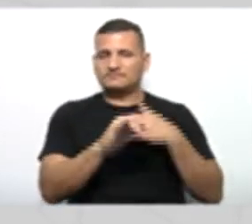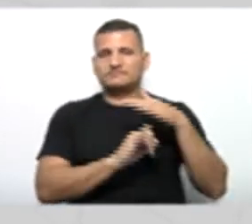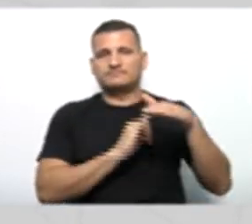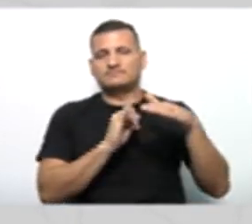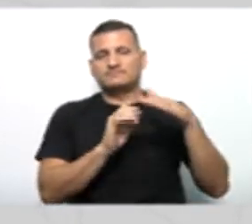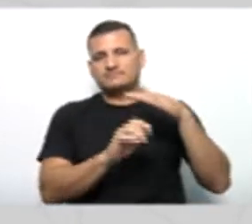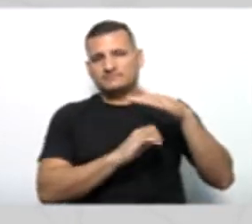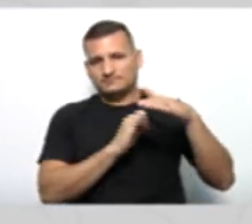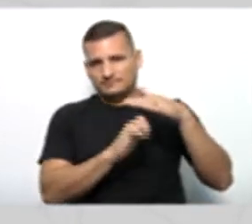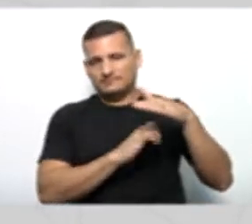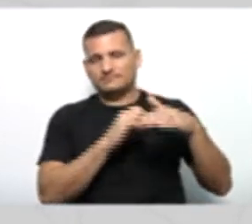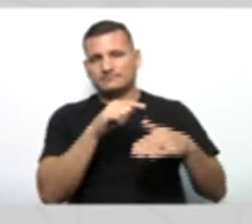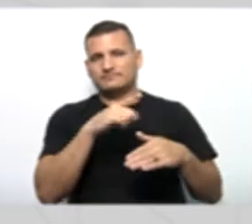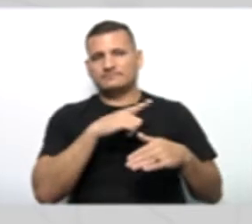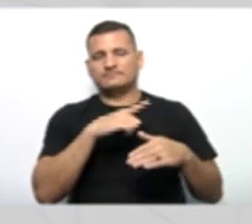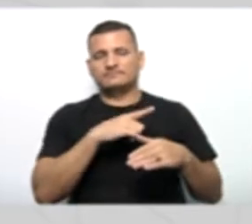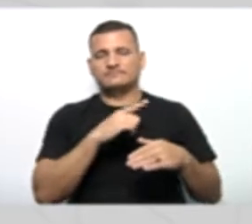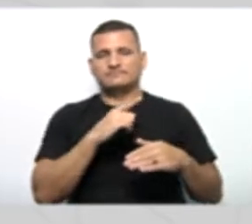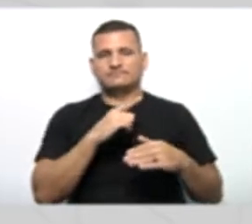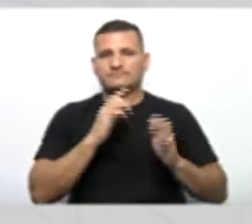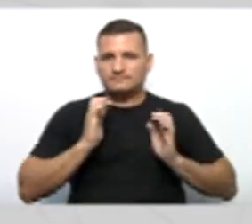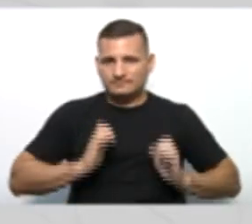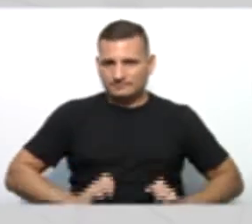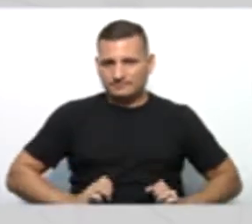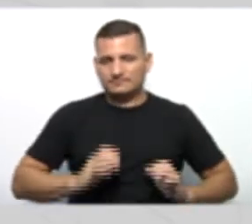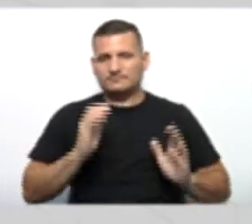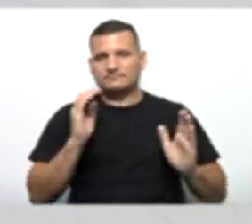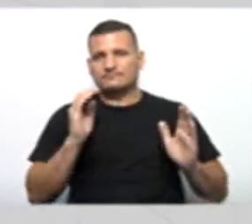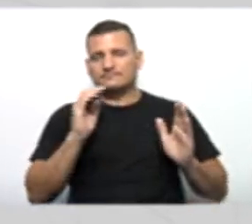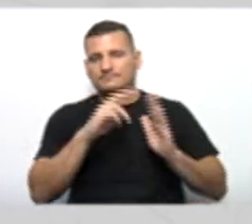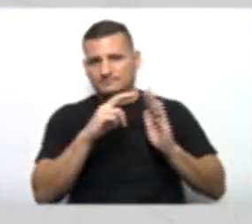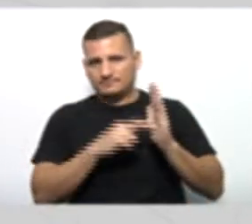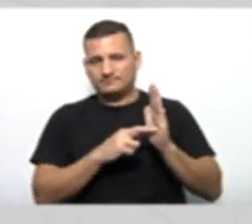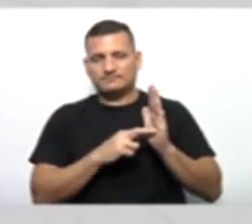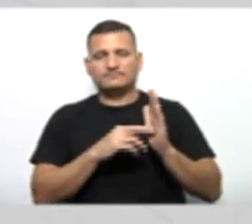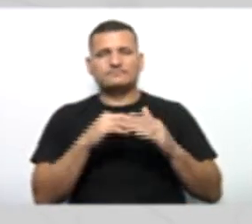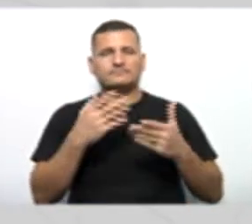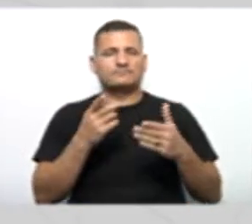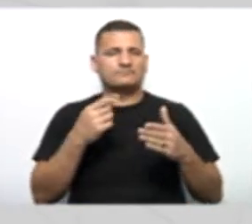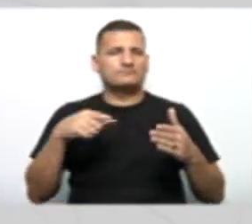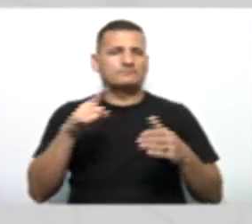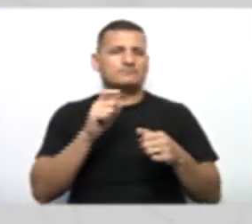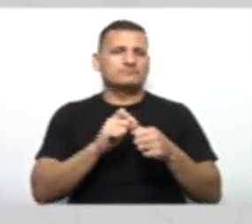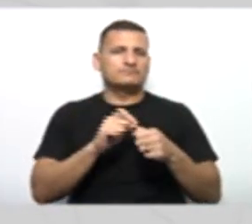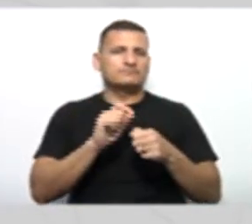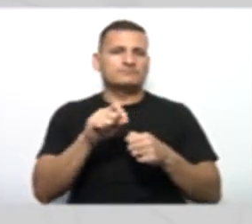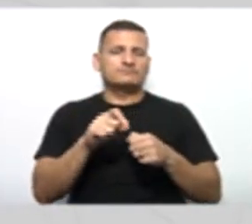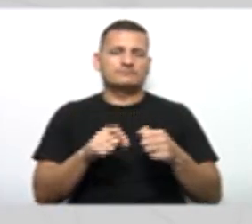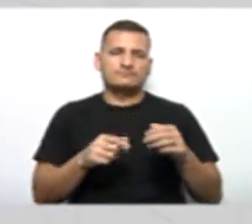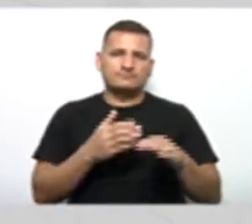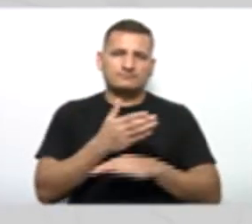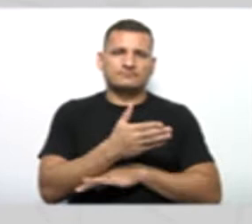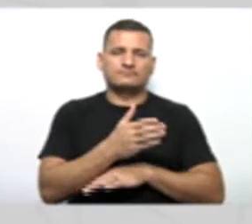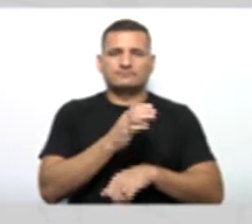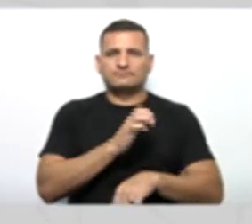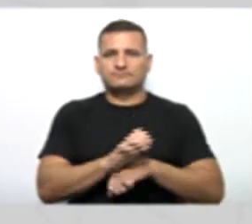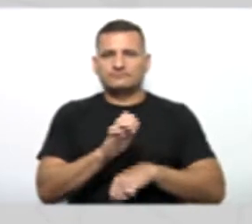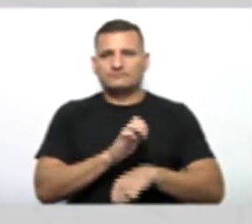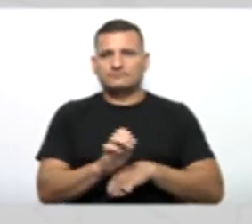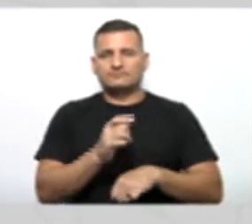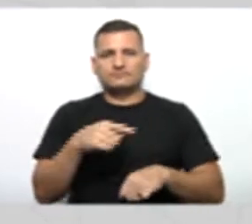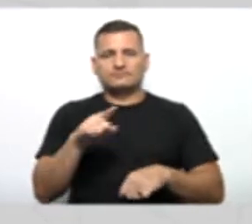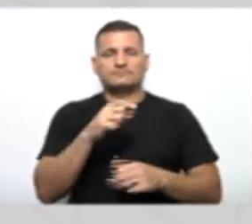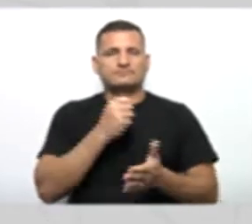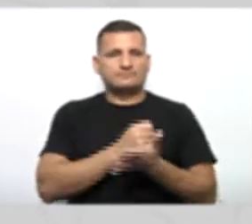dessa empresa e a primeira coisa que vocês devem fazer quando vocês forem é para o estágio quando vocês forem